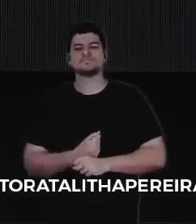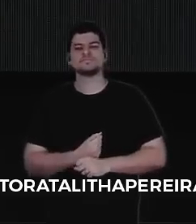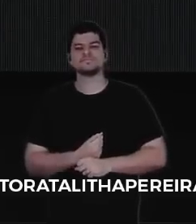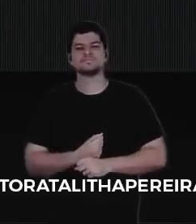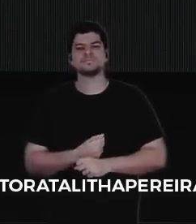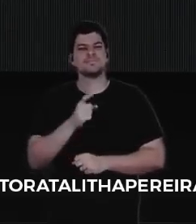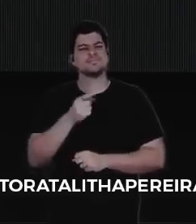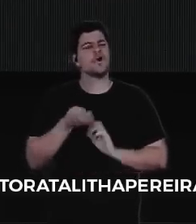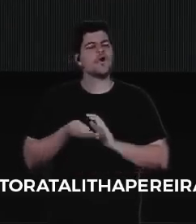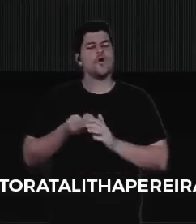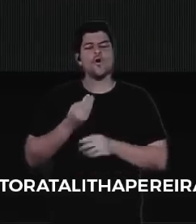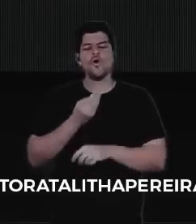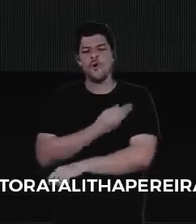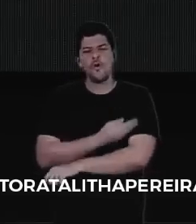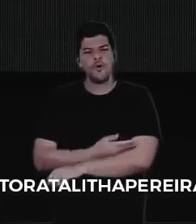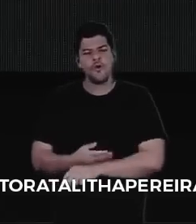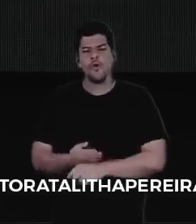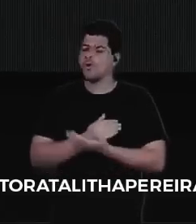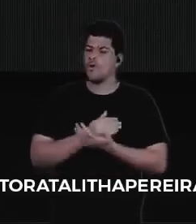Aí você começa a louvar.